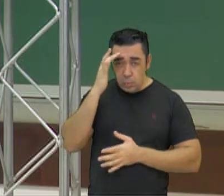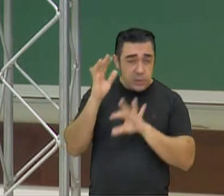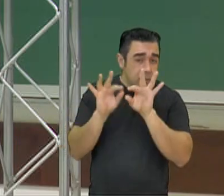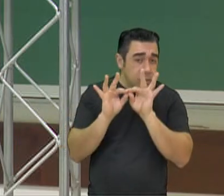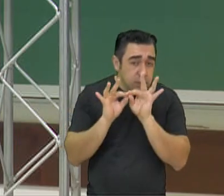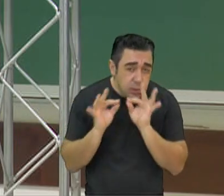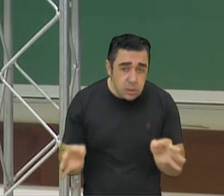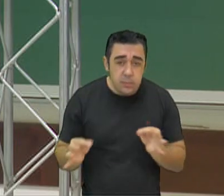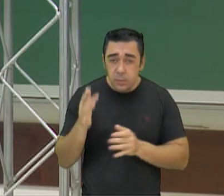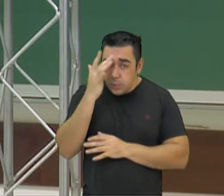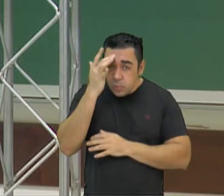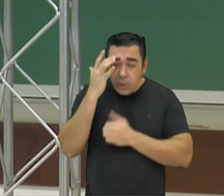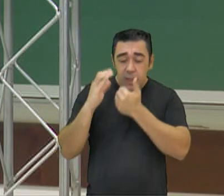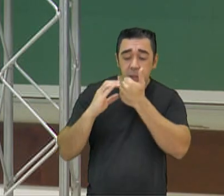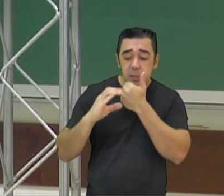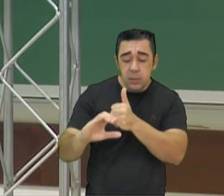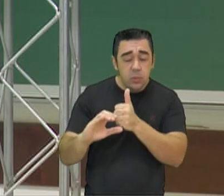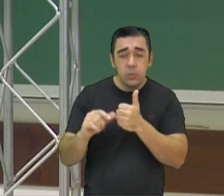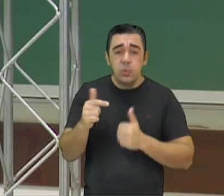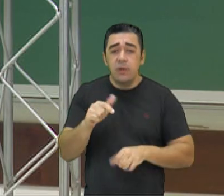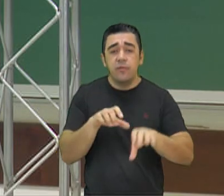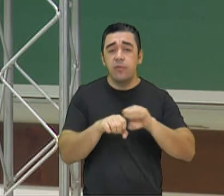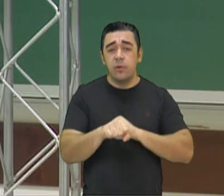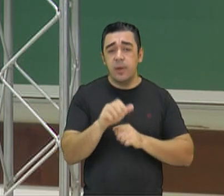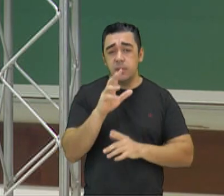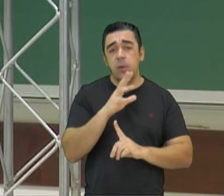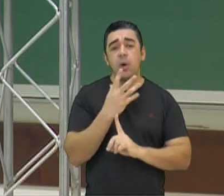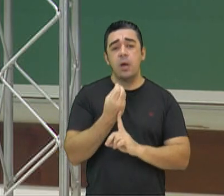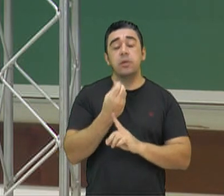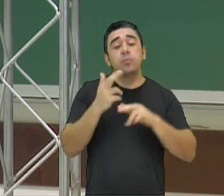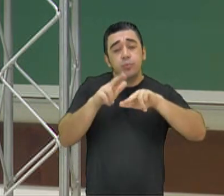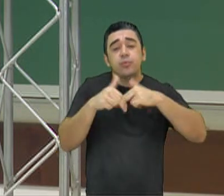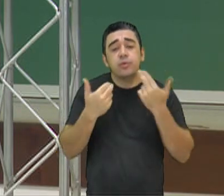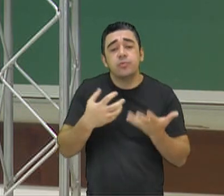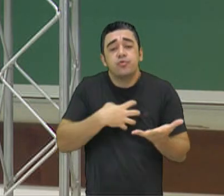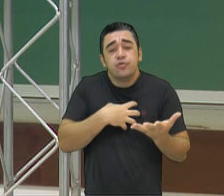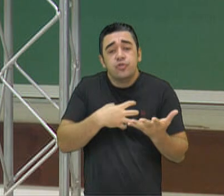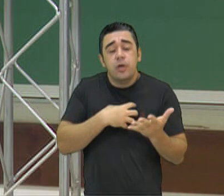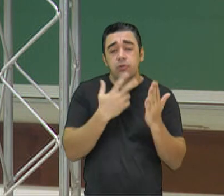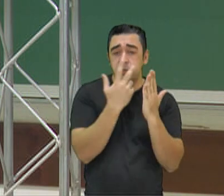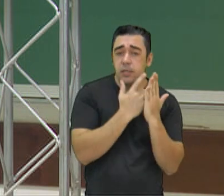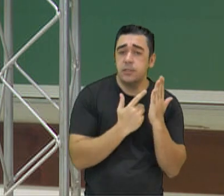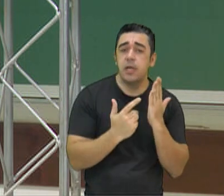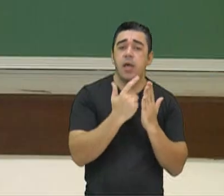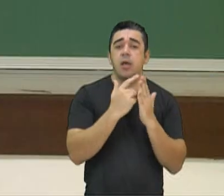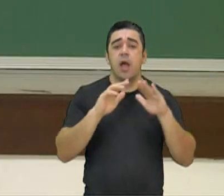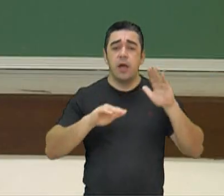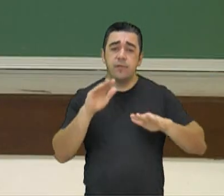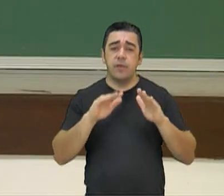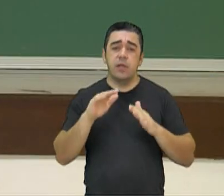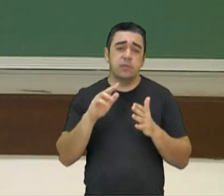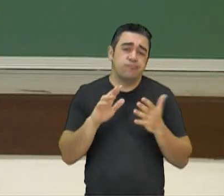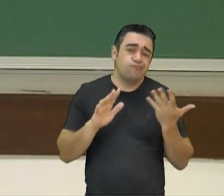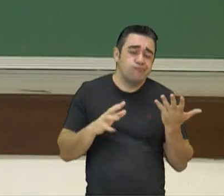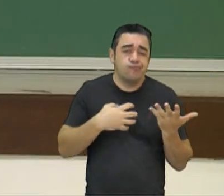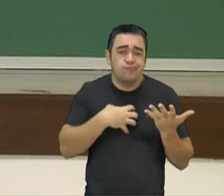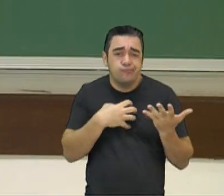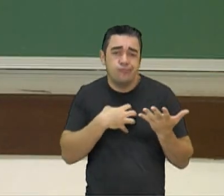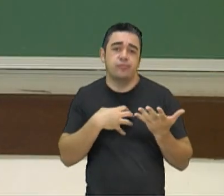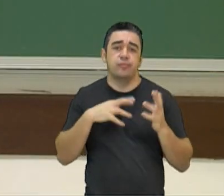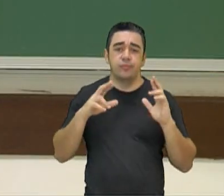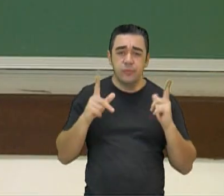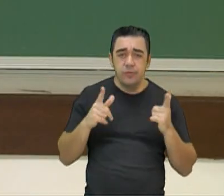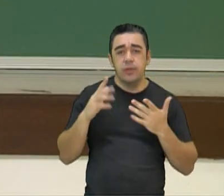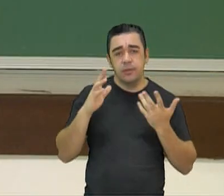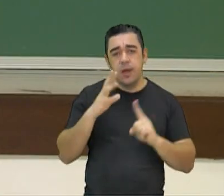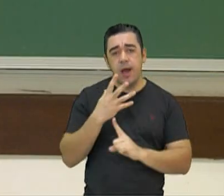por pessoas sem formação em arte e isso explica o formato rude e às vezes grosseira das